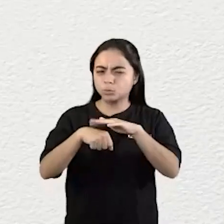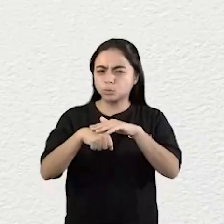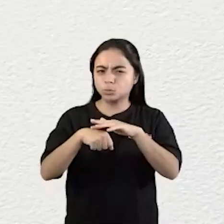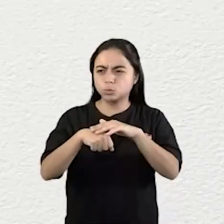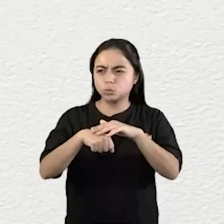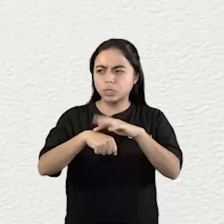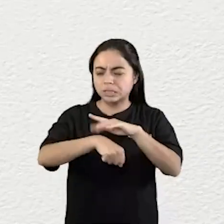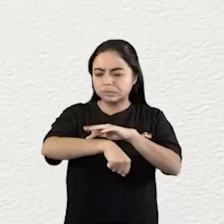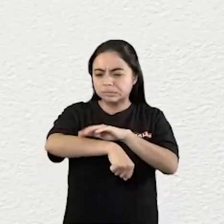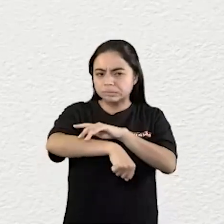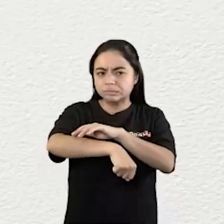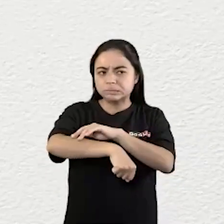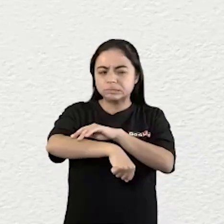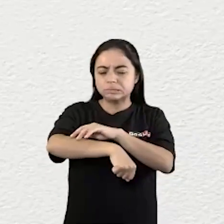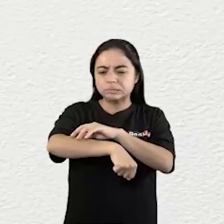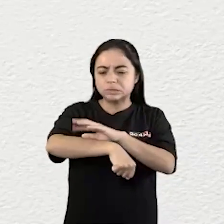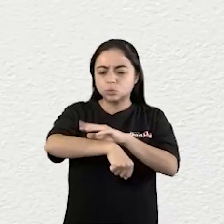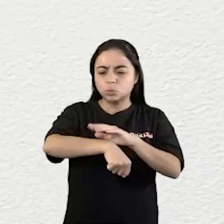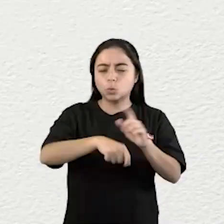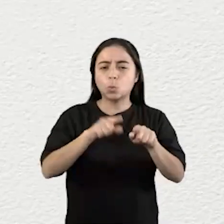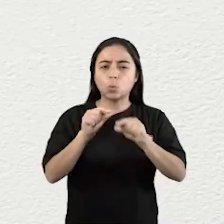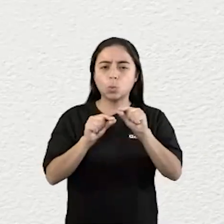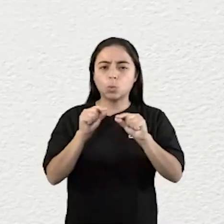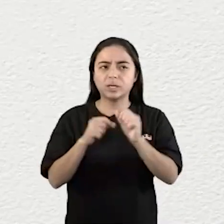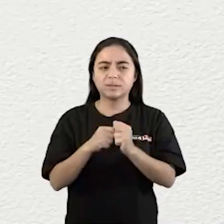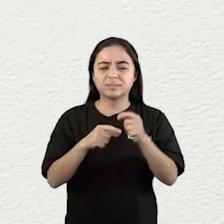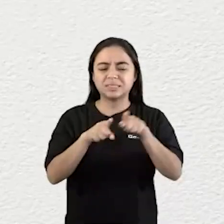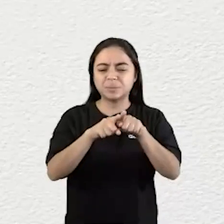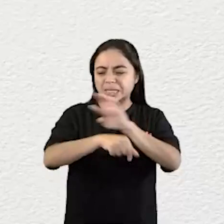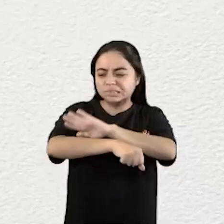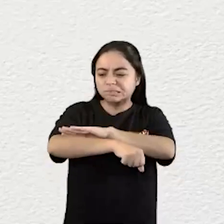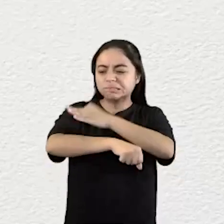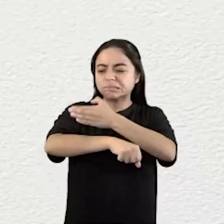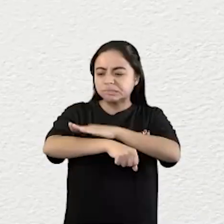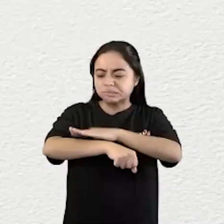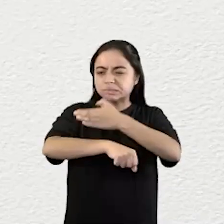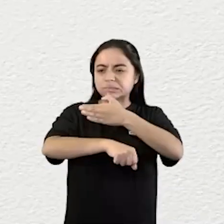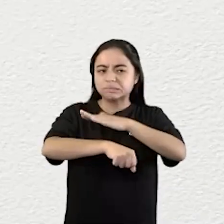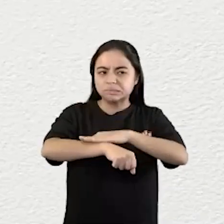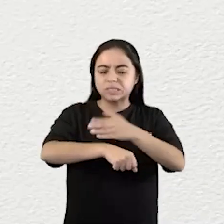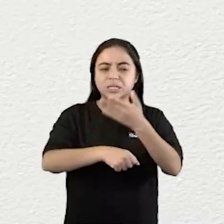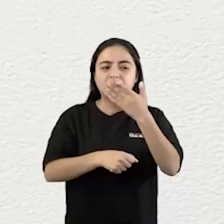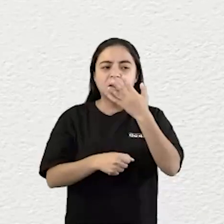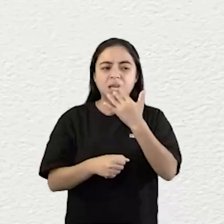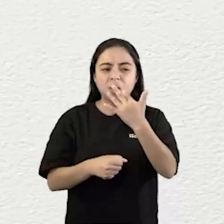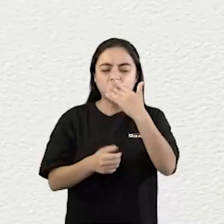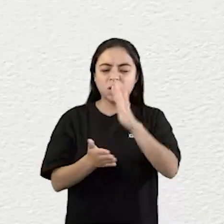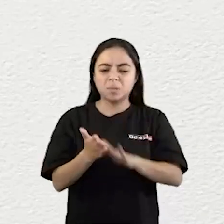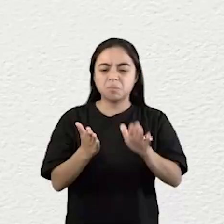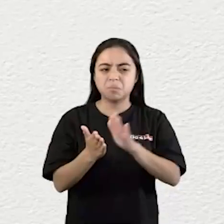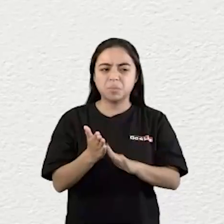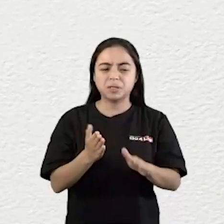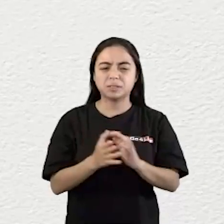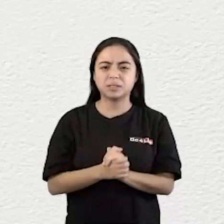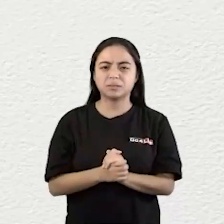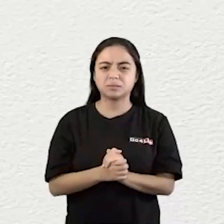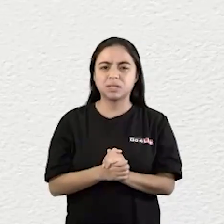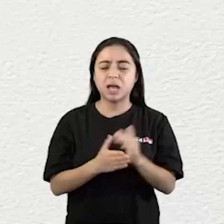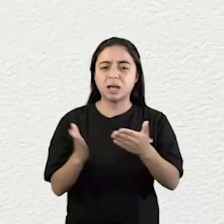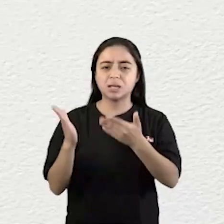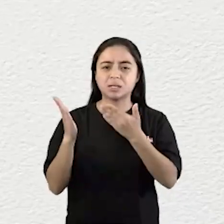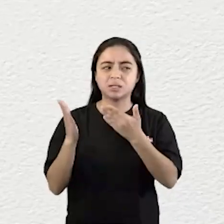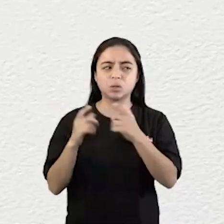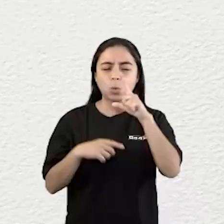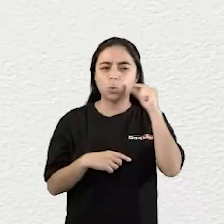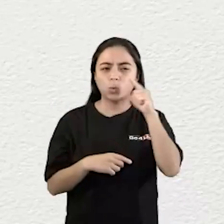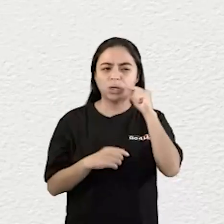lesões erodulcerativas e crostosas, e até com relevo, com despigmentação, feito a gente vê nesses pacientes aí expostos? Se é